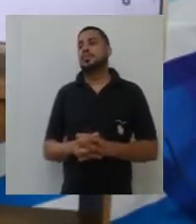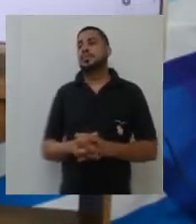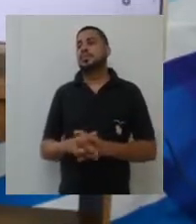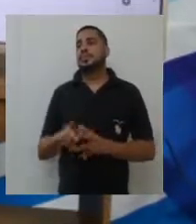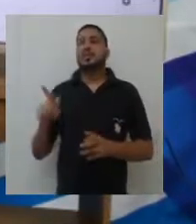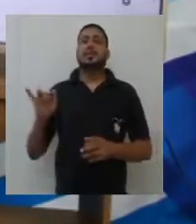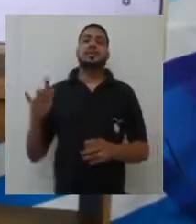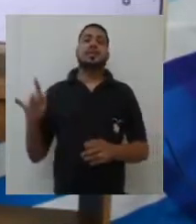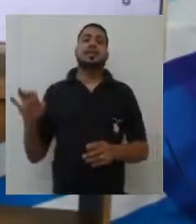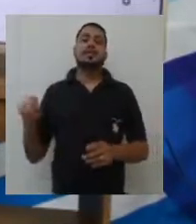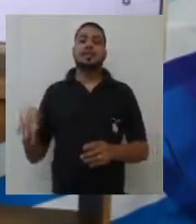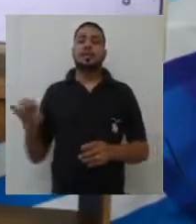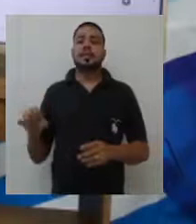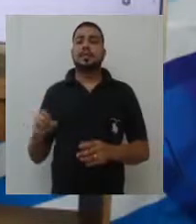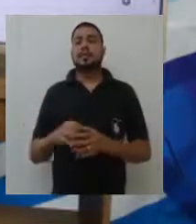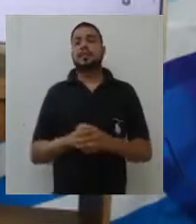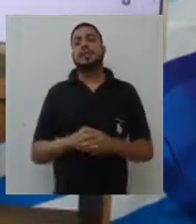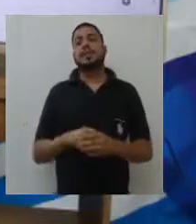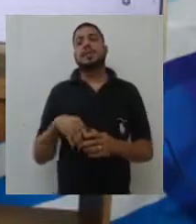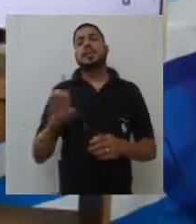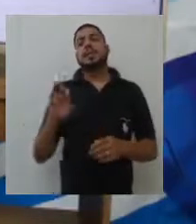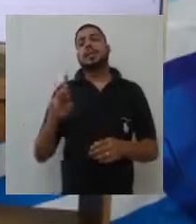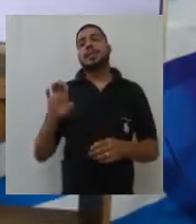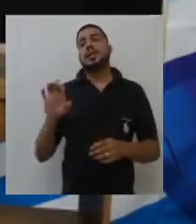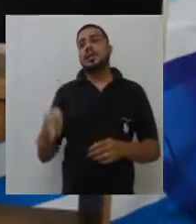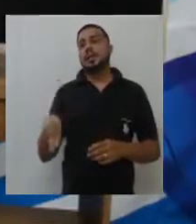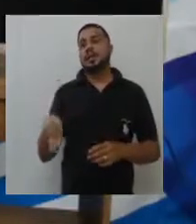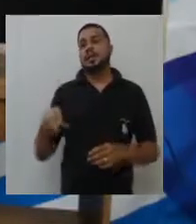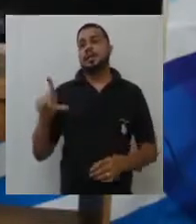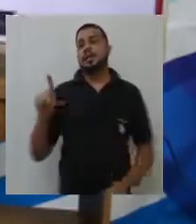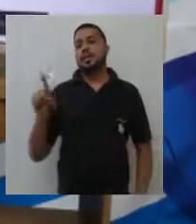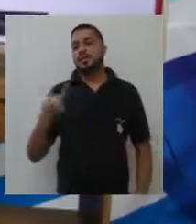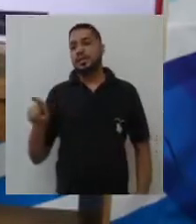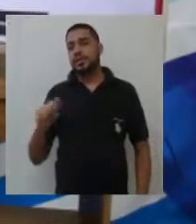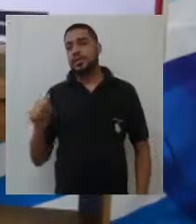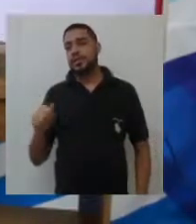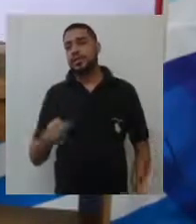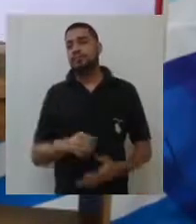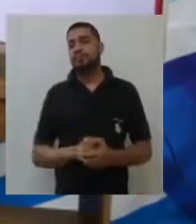Guilherme Eren Luiza Guerra. Né? Guilherme,